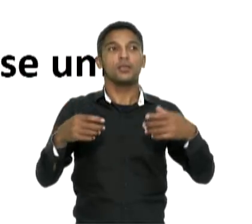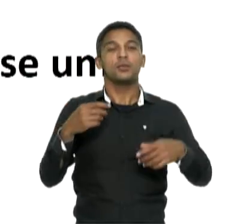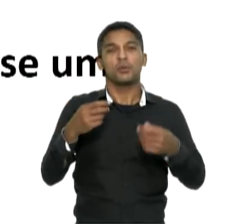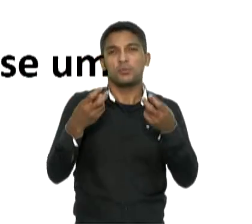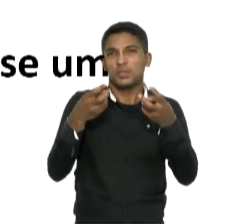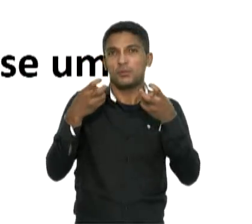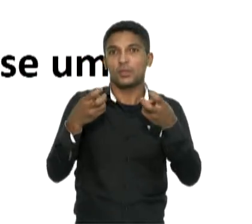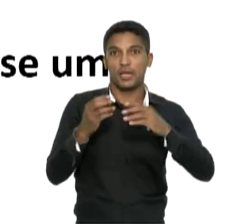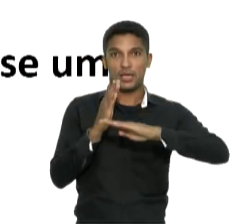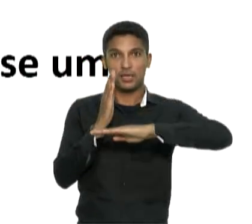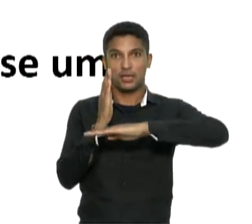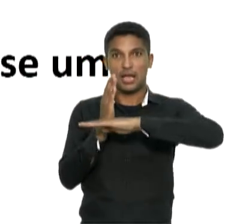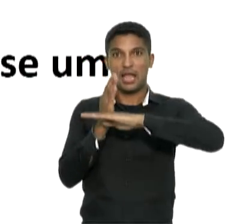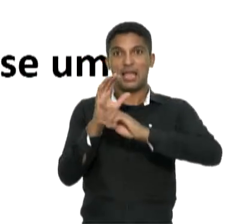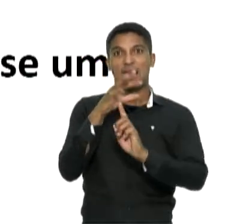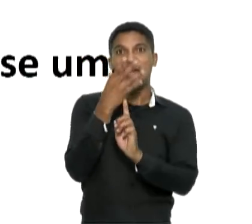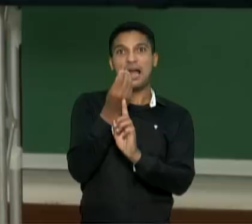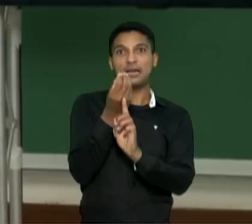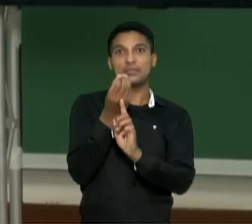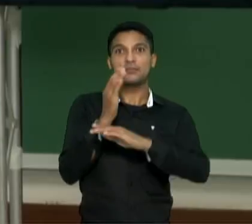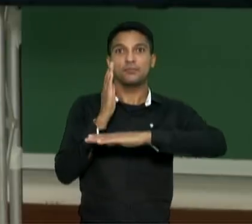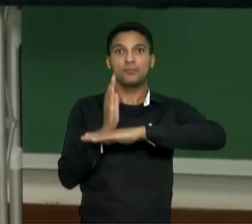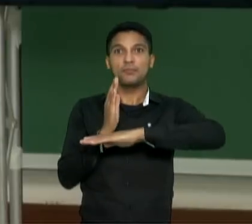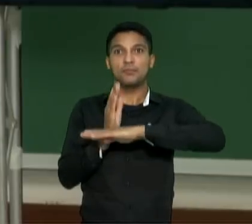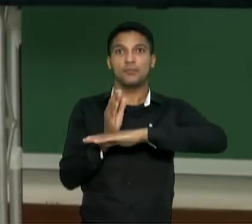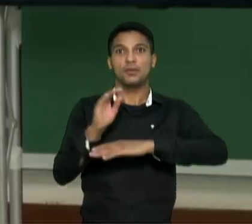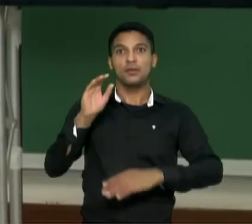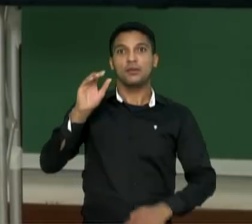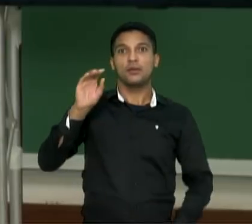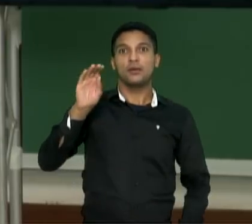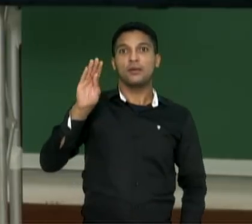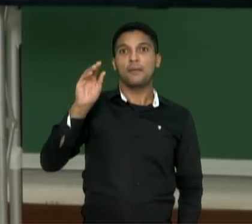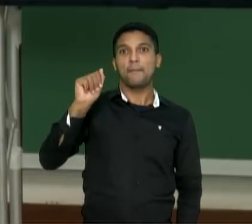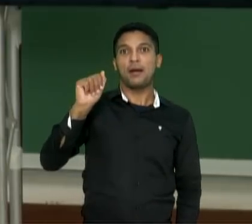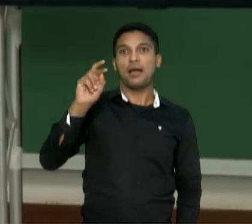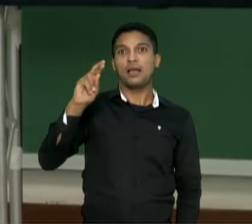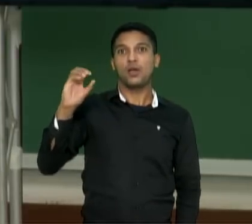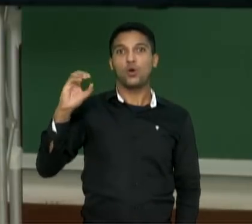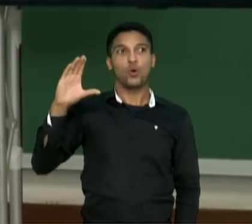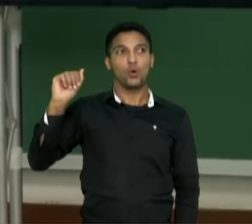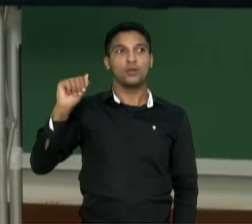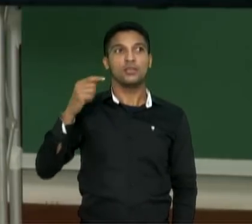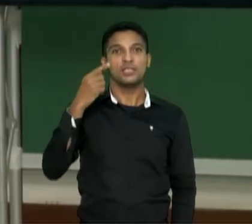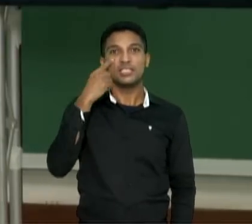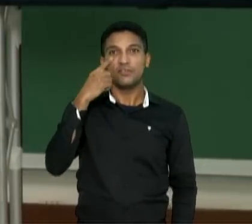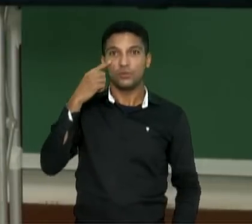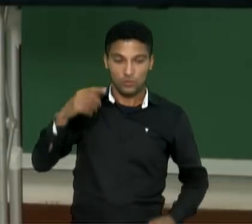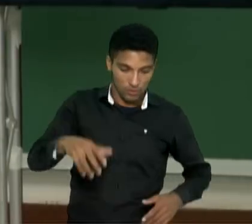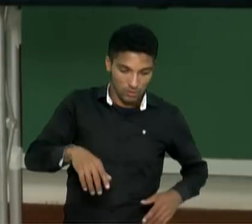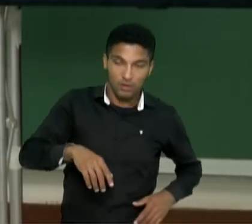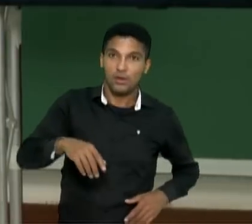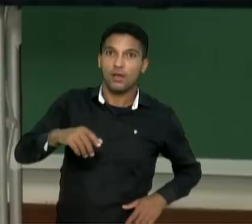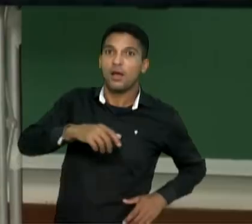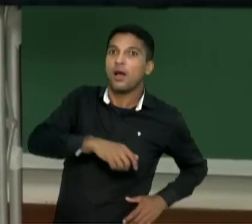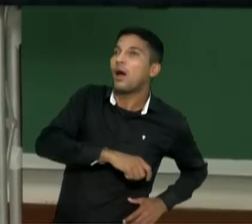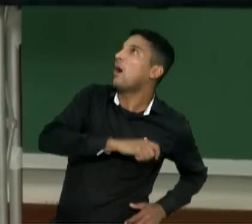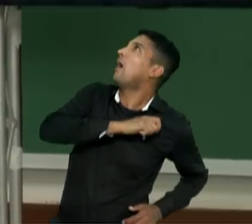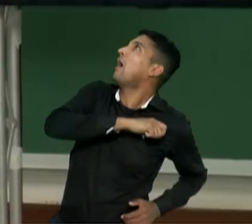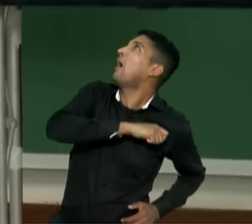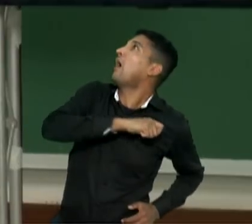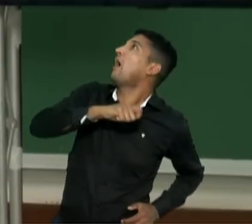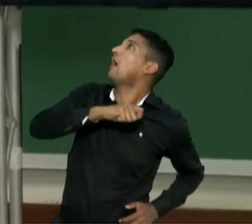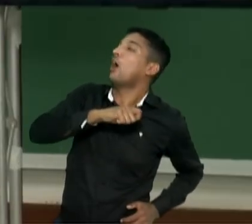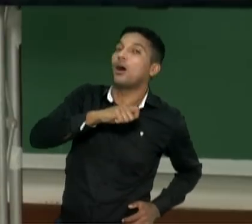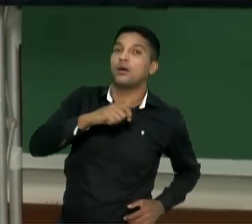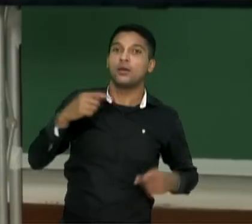podem pensar até na figura do Davi, do Bernini, aquele que está tirando a pedra, que